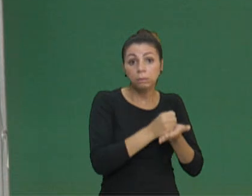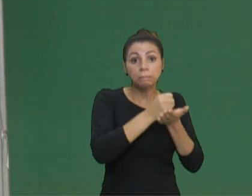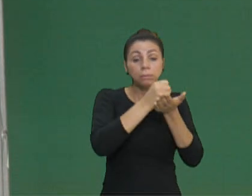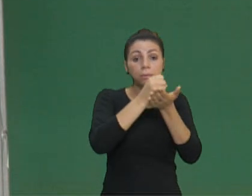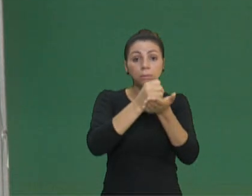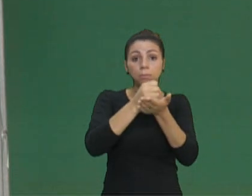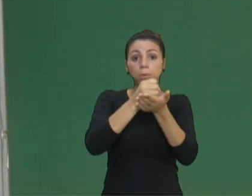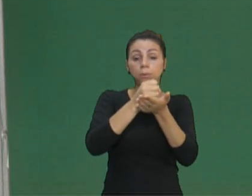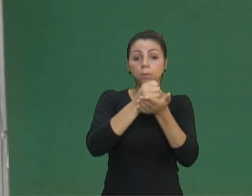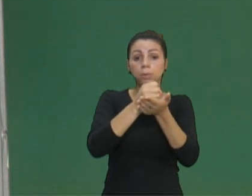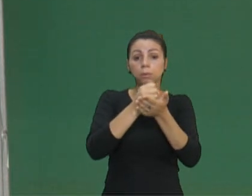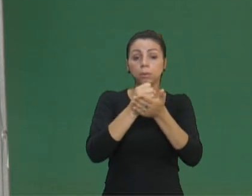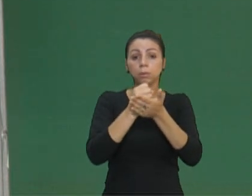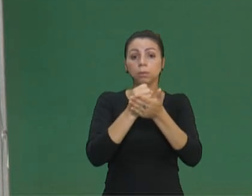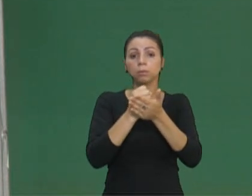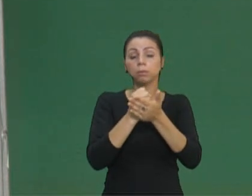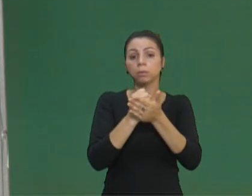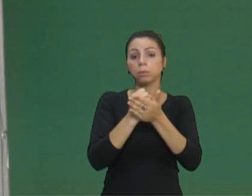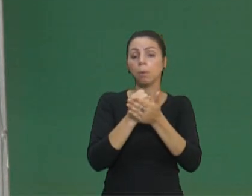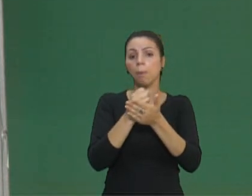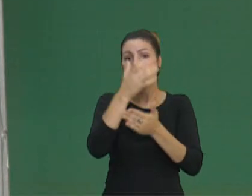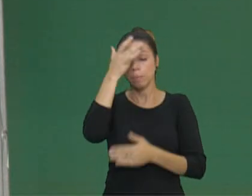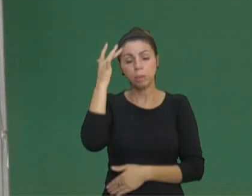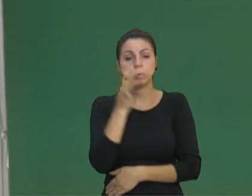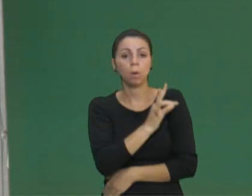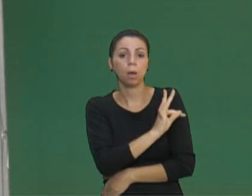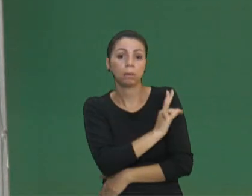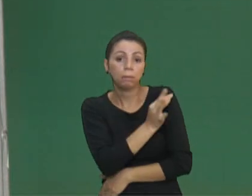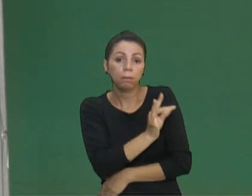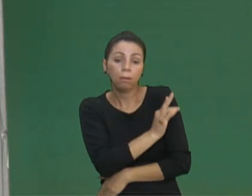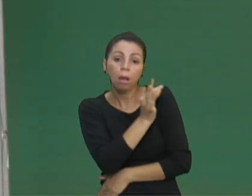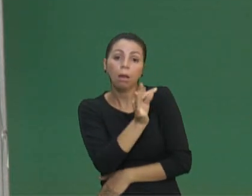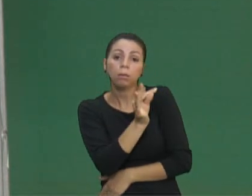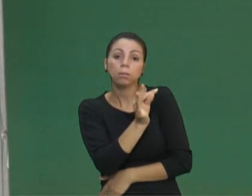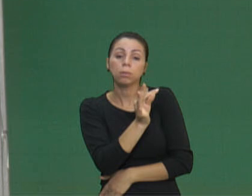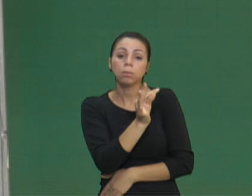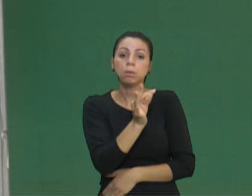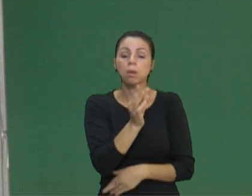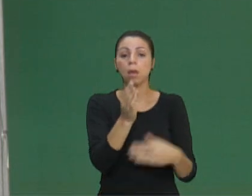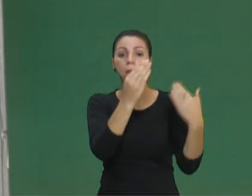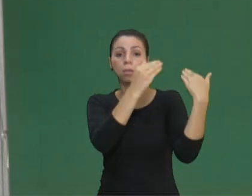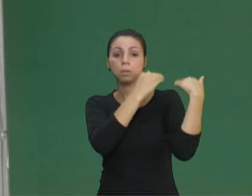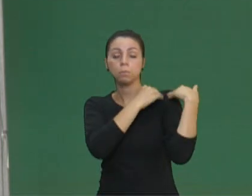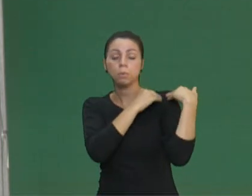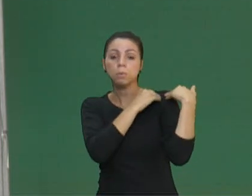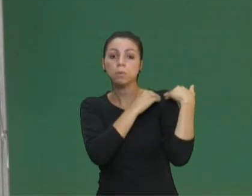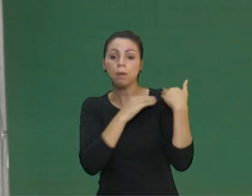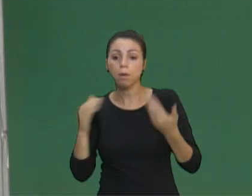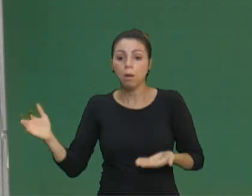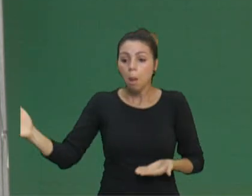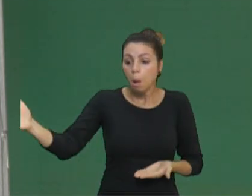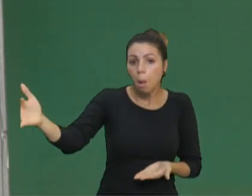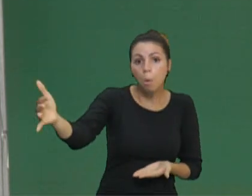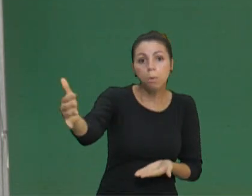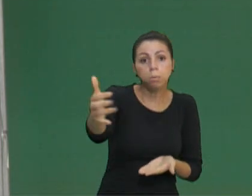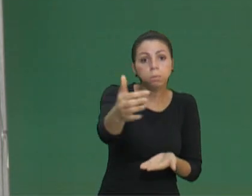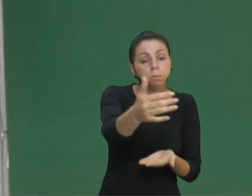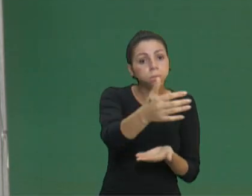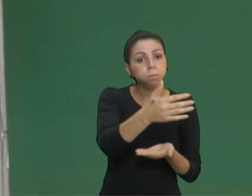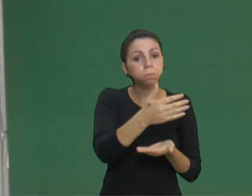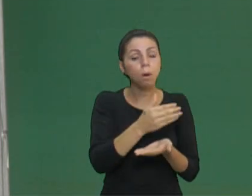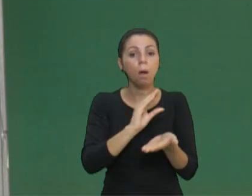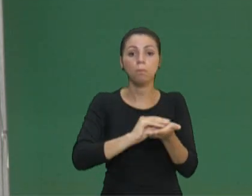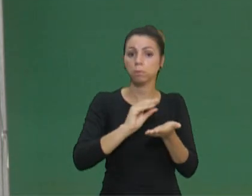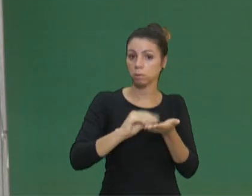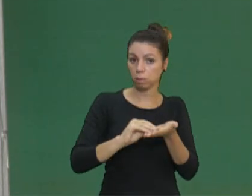por empresas, né, técnicos, meteorologistas que levantam esses dados. Mais para frente a gente vai entender como que